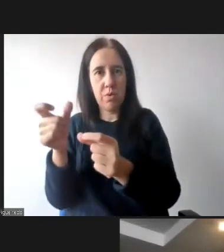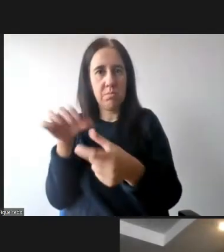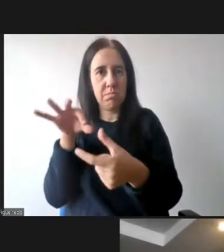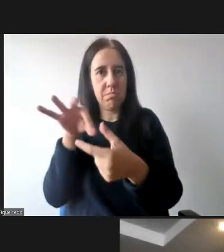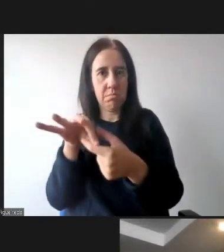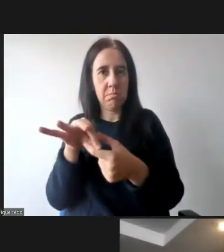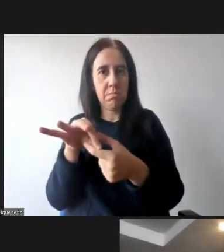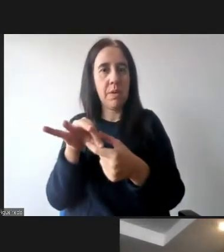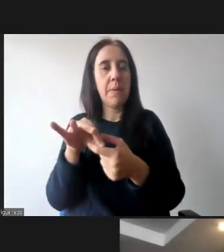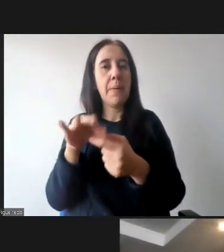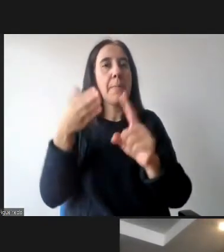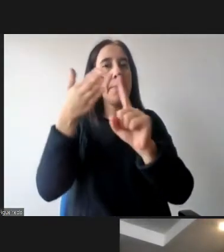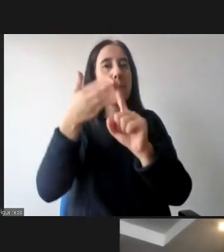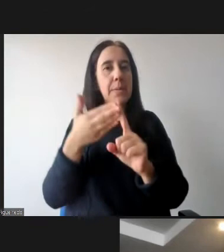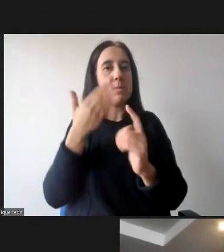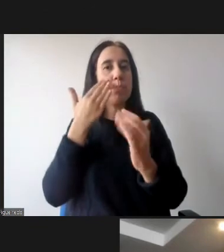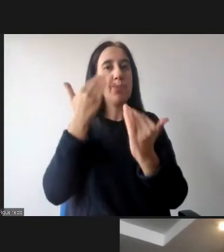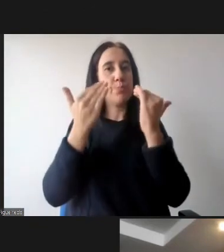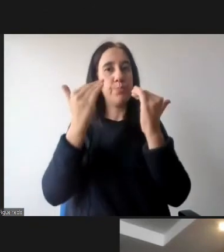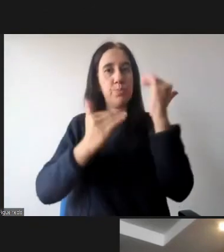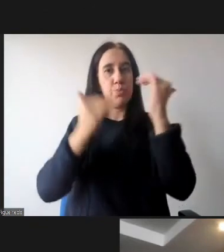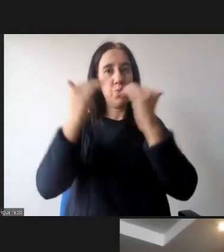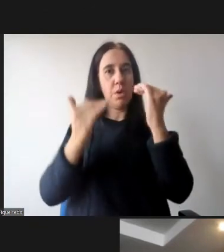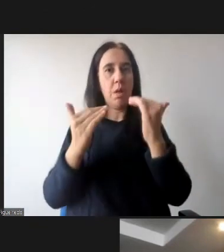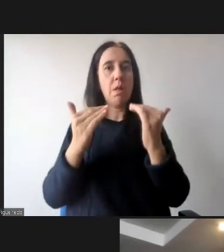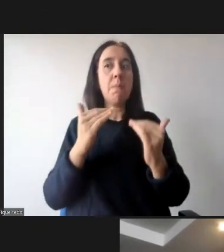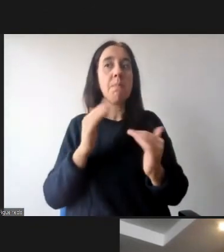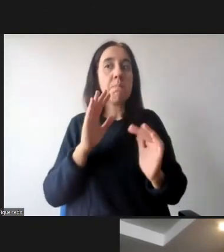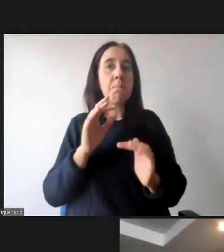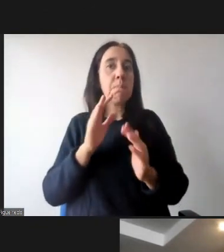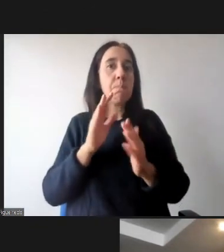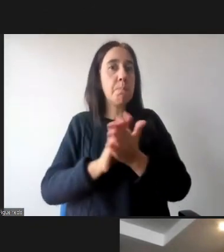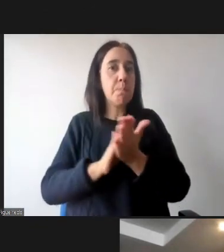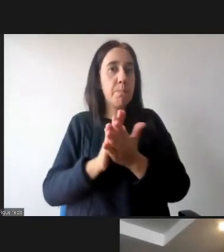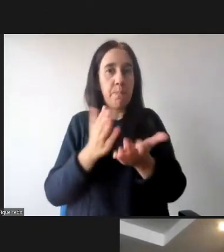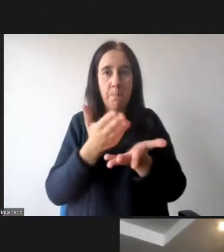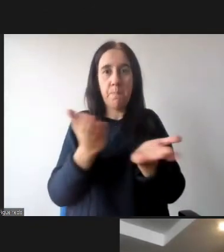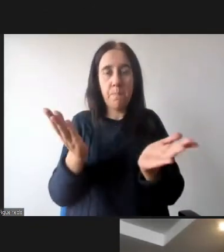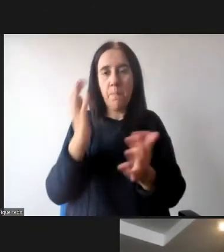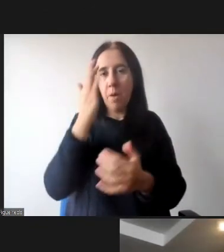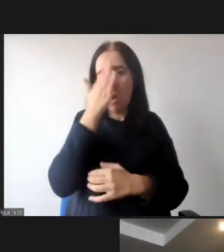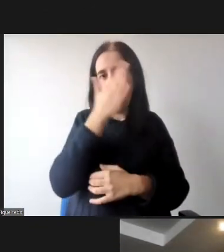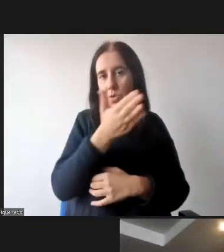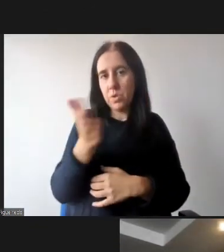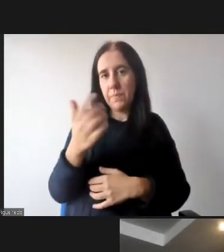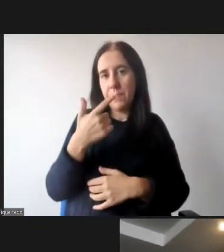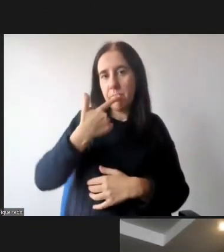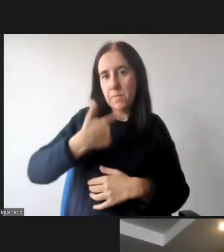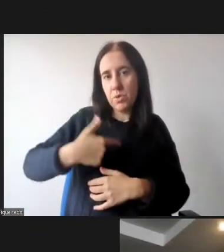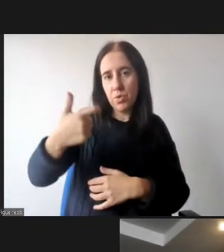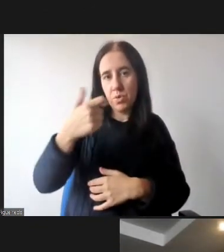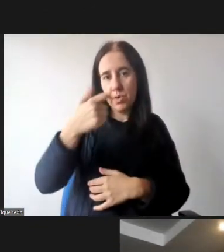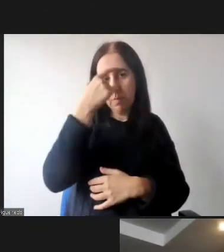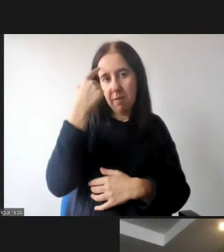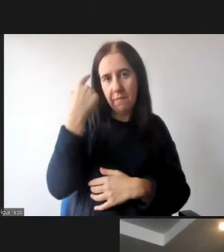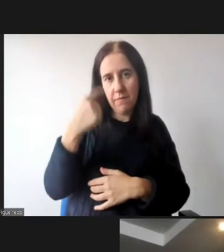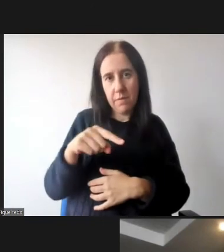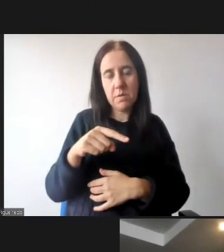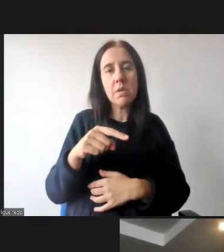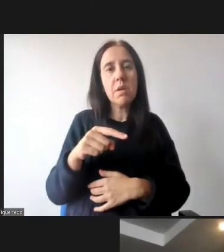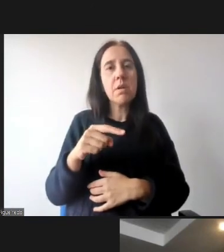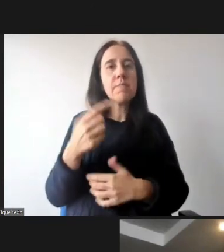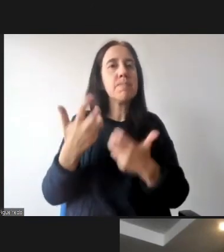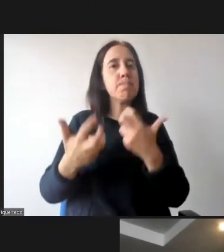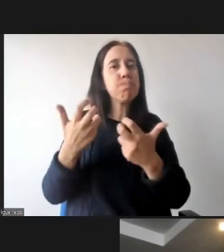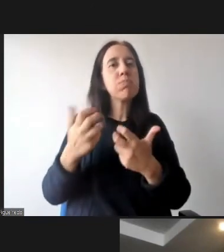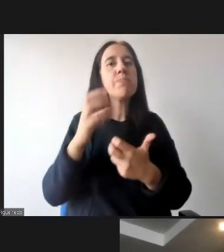quais o princípio da proporcionalidade pode ser oportuno, podem colocar questões particularmente difíceis em situações de incerteza